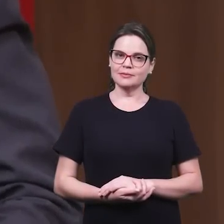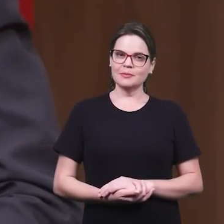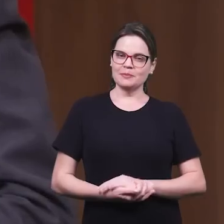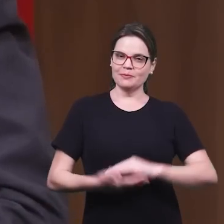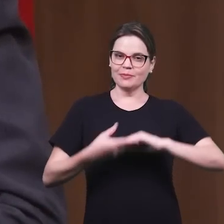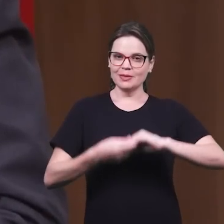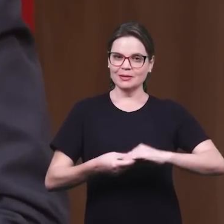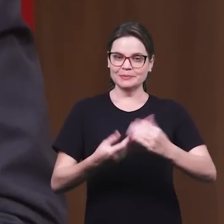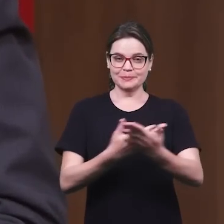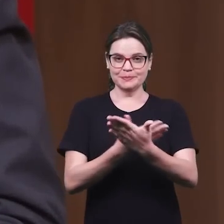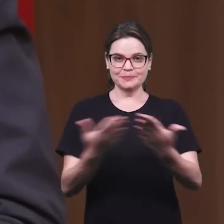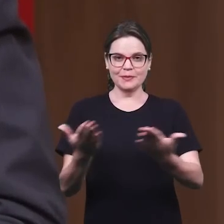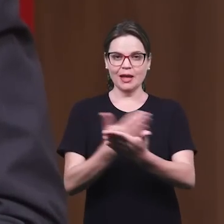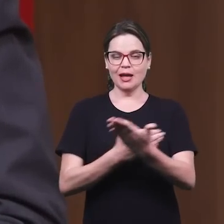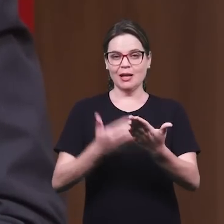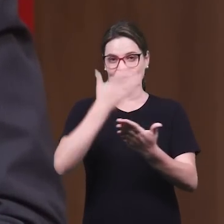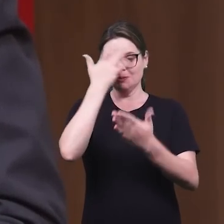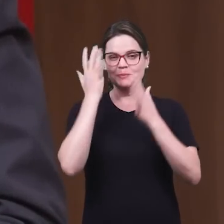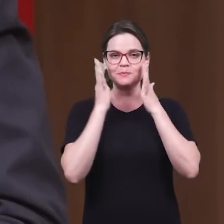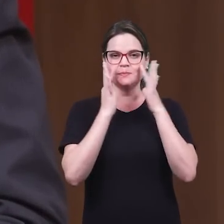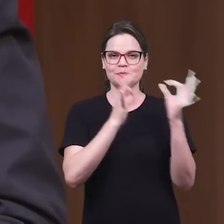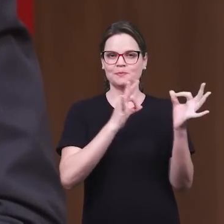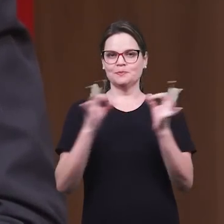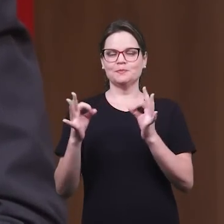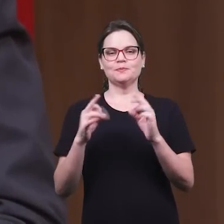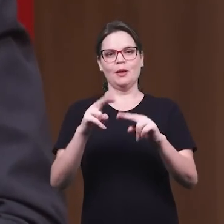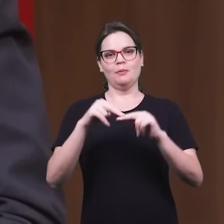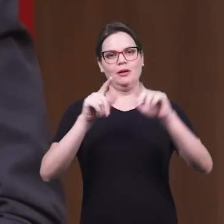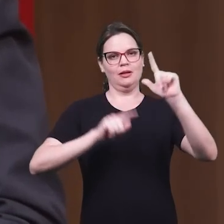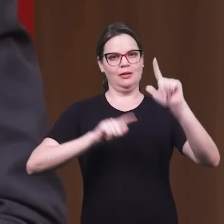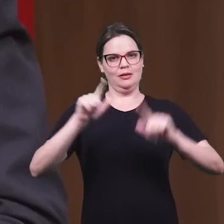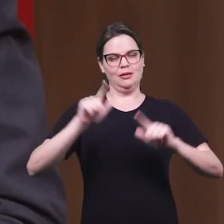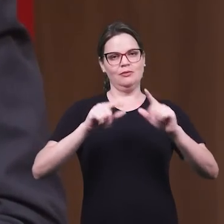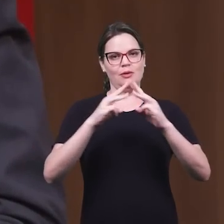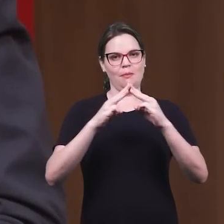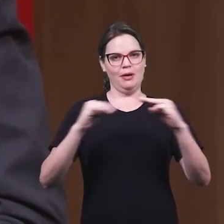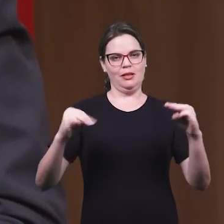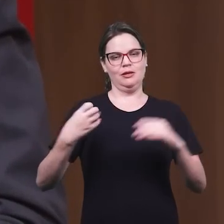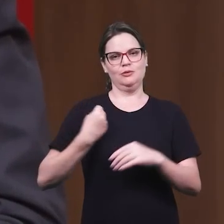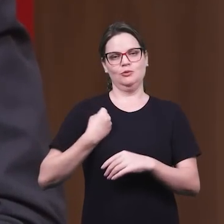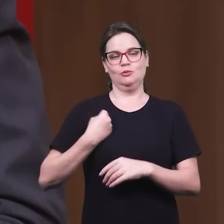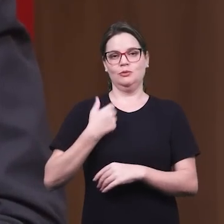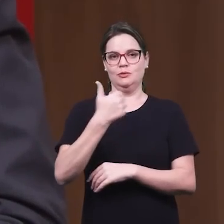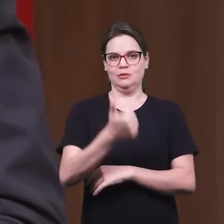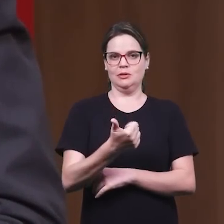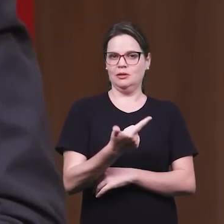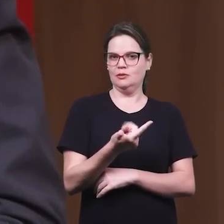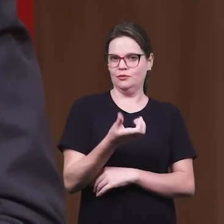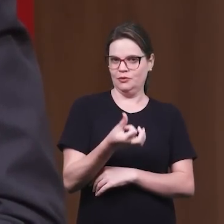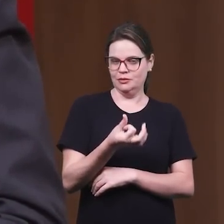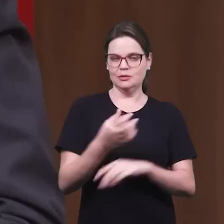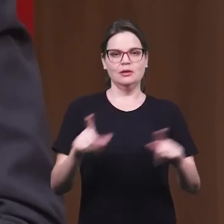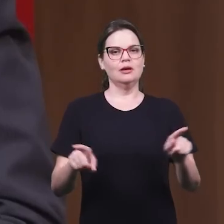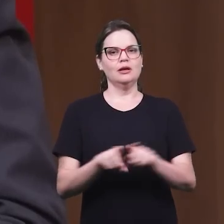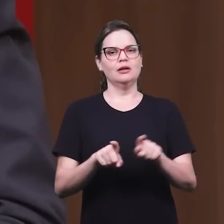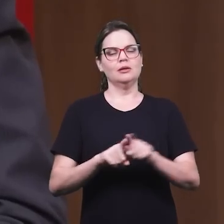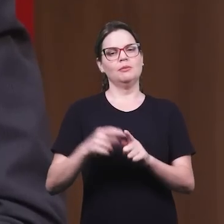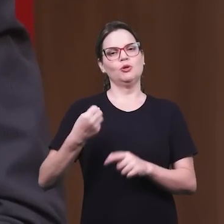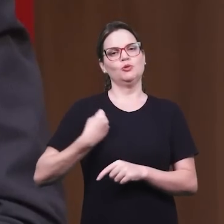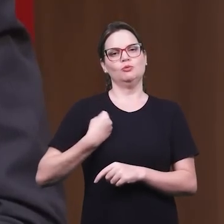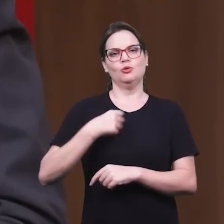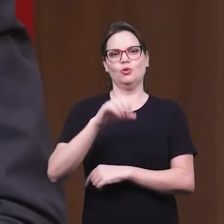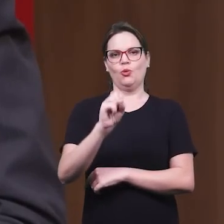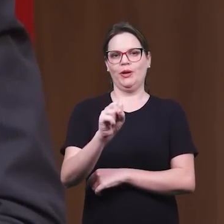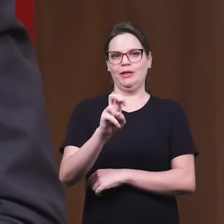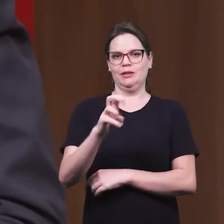Eu quero saudar a todos que nos acompanham pela TV Manaim, canal 126, via Embratel, também pelo canal